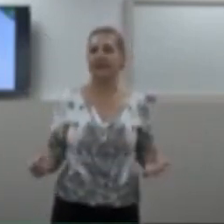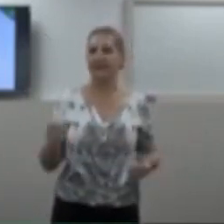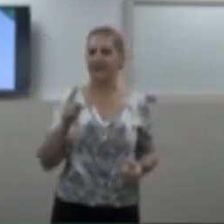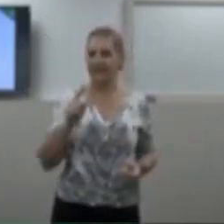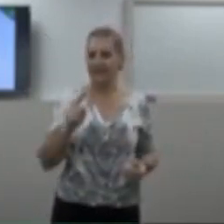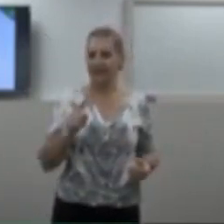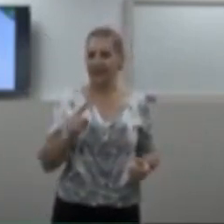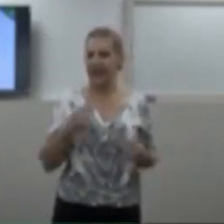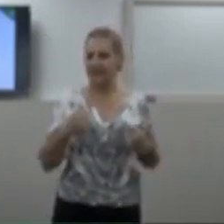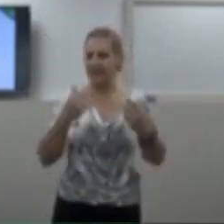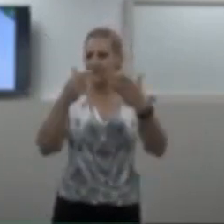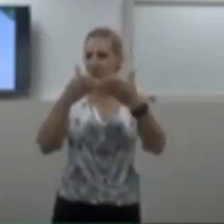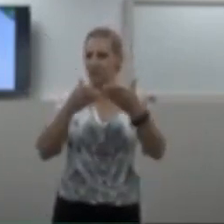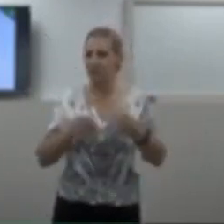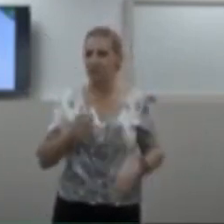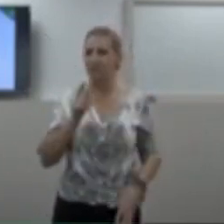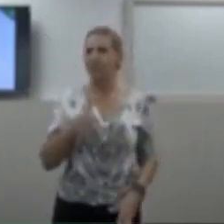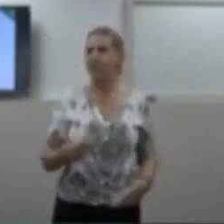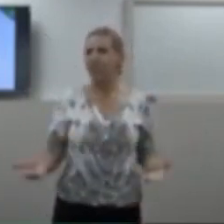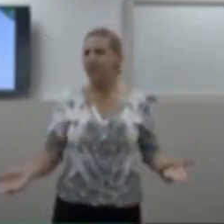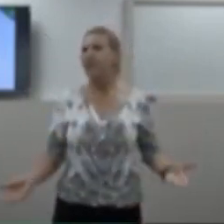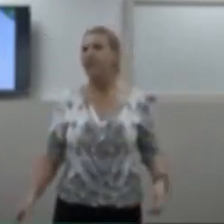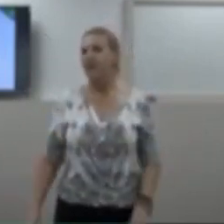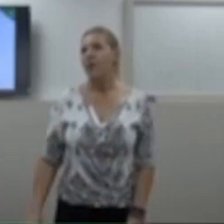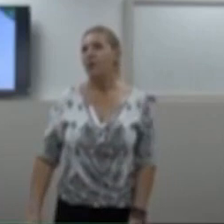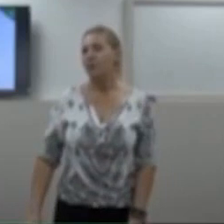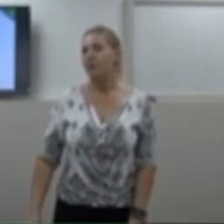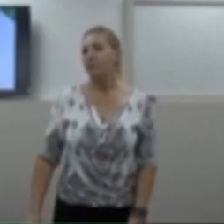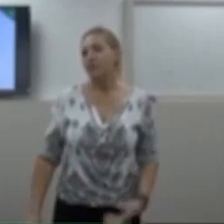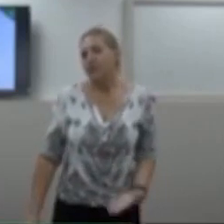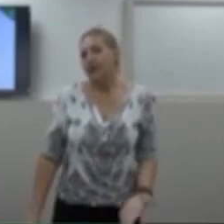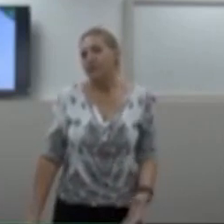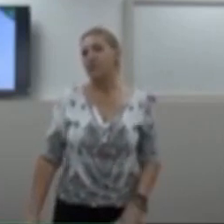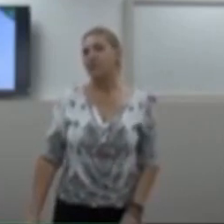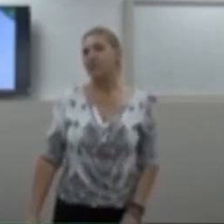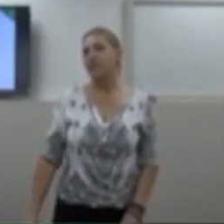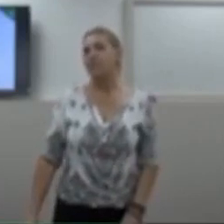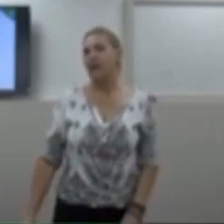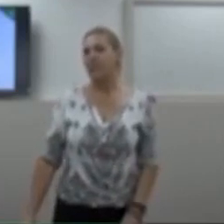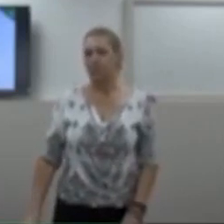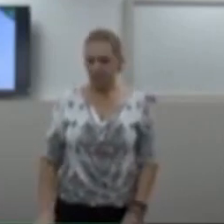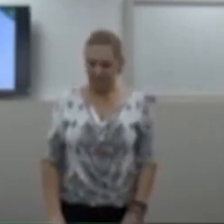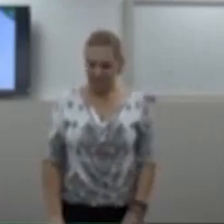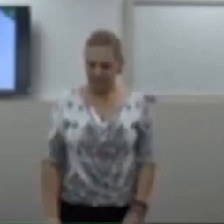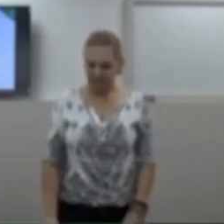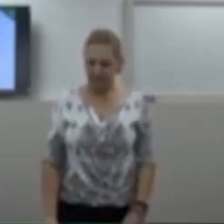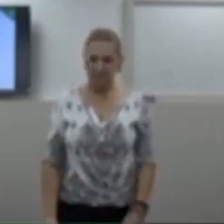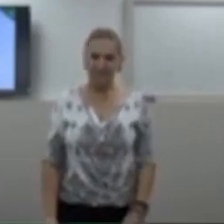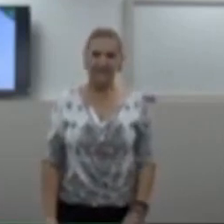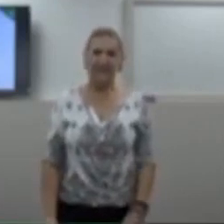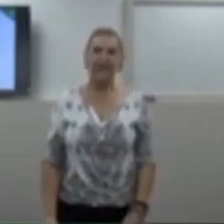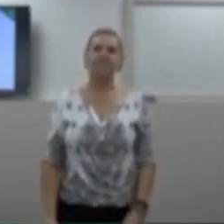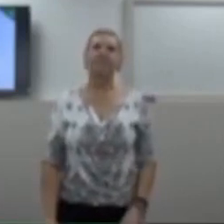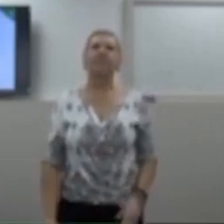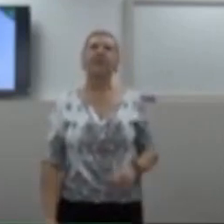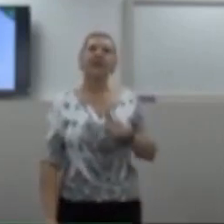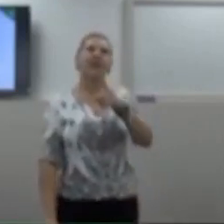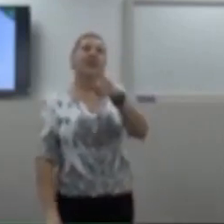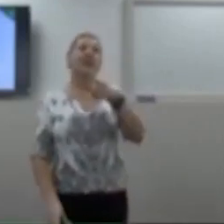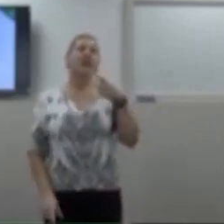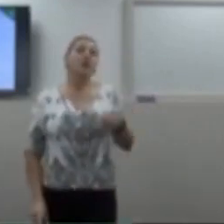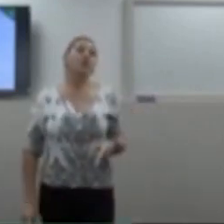amigos, pela humanidade. É essa pessoa que eu sou. E queremos conviver bem com todas as pessoas,